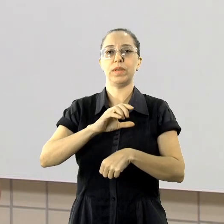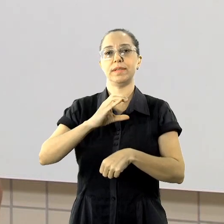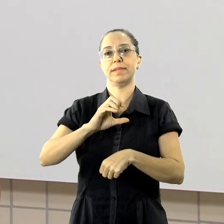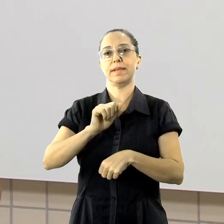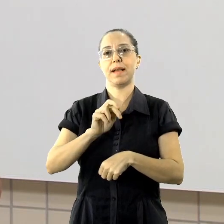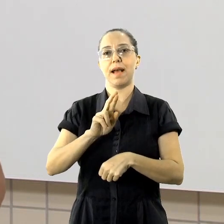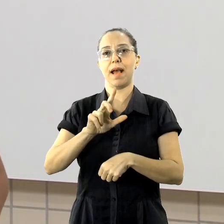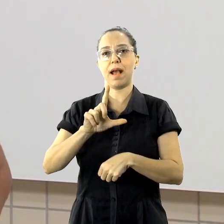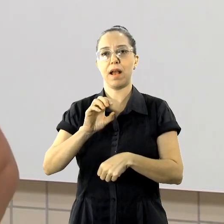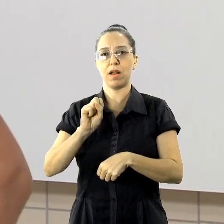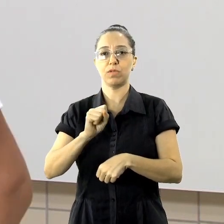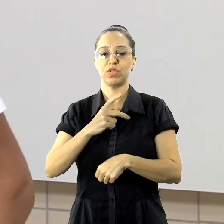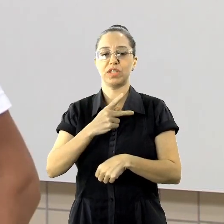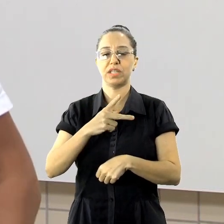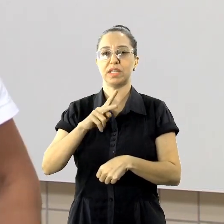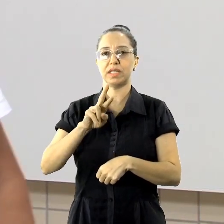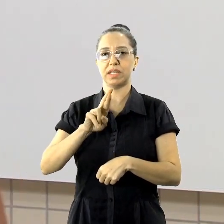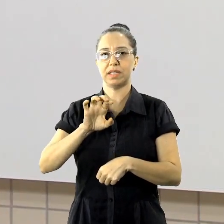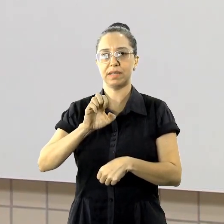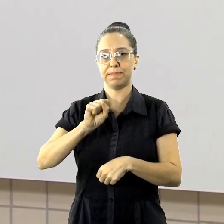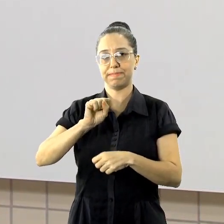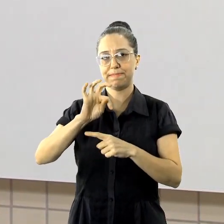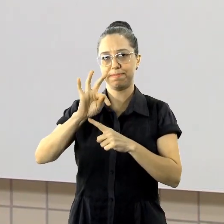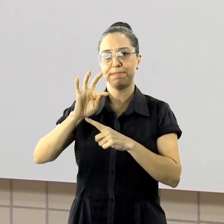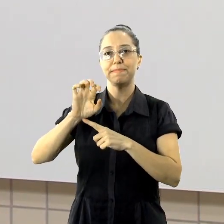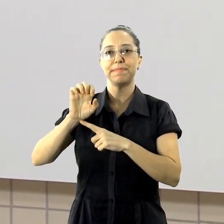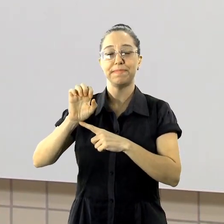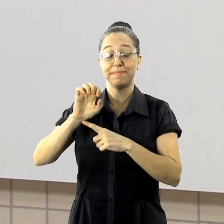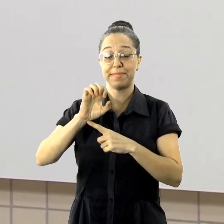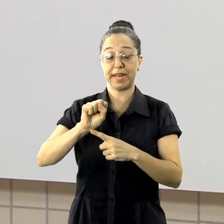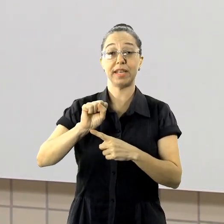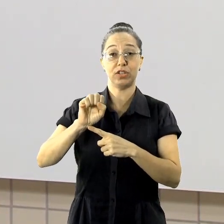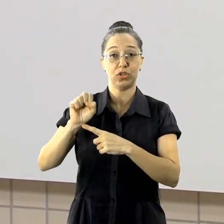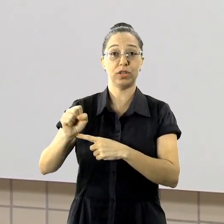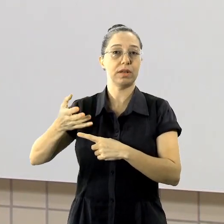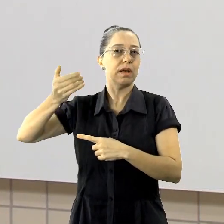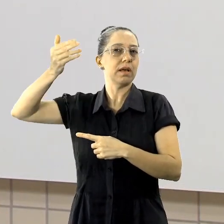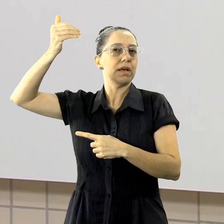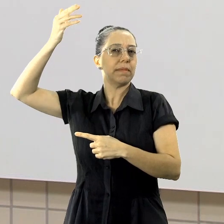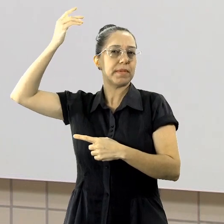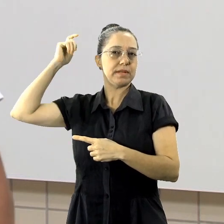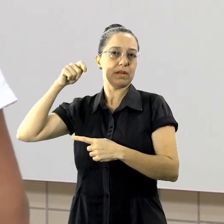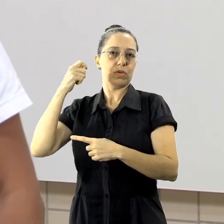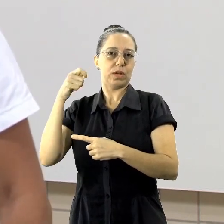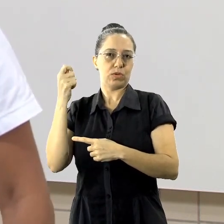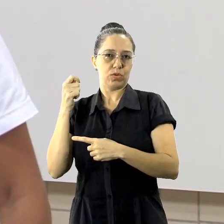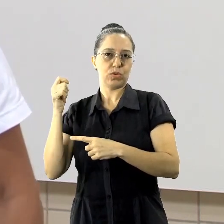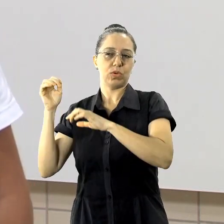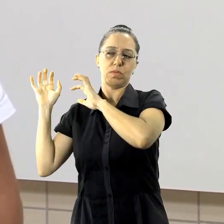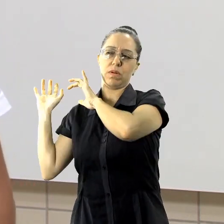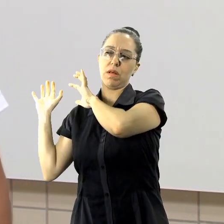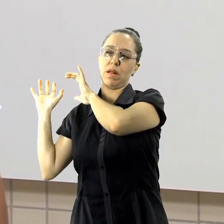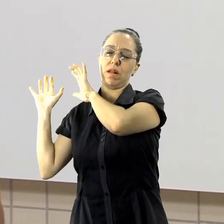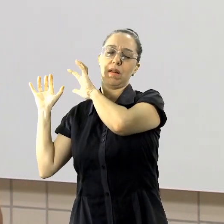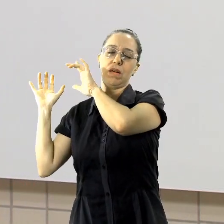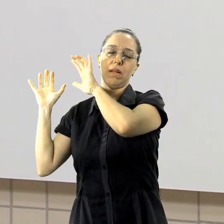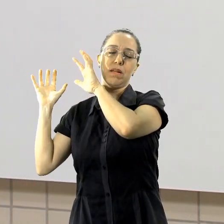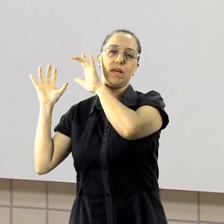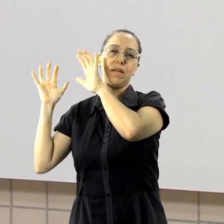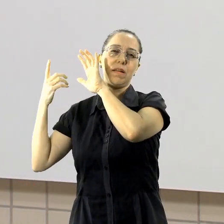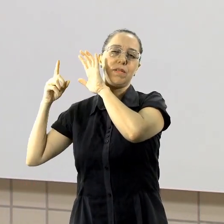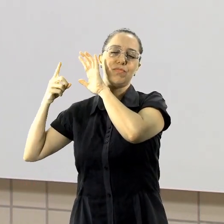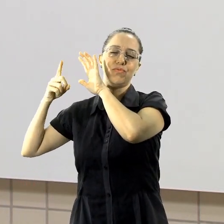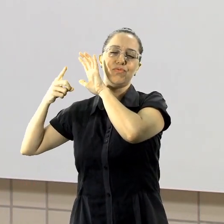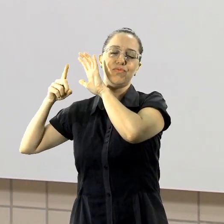líder da Coluna Prestes. Esse movimento que foi iniciado lá no Rio Grande do Sul, os caras atravessaram a pé, andando mais